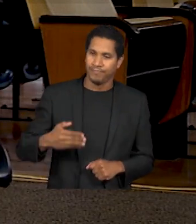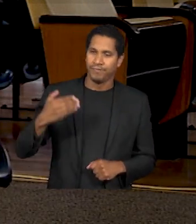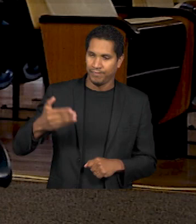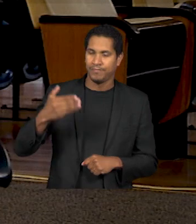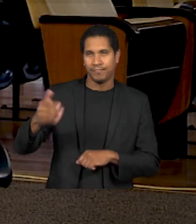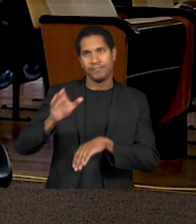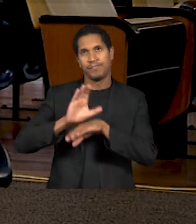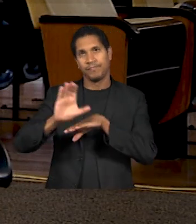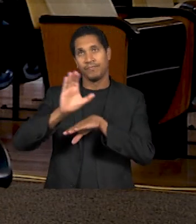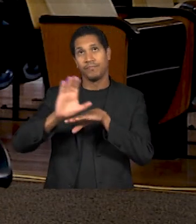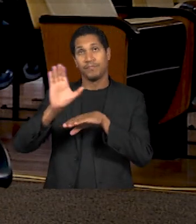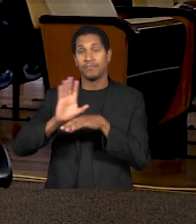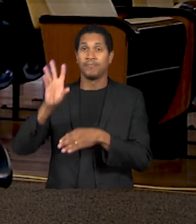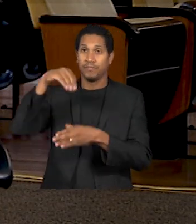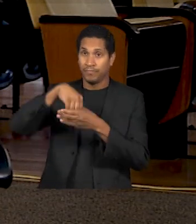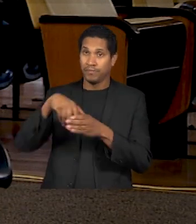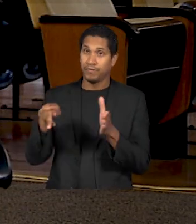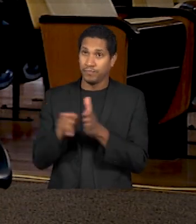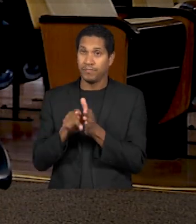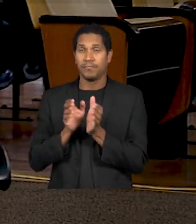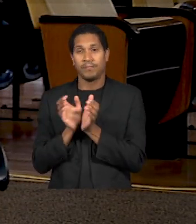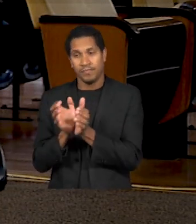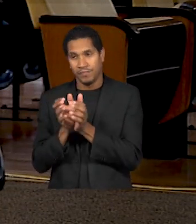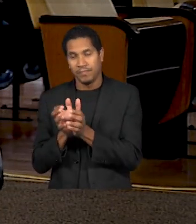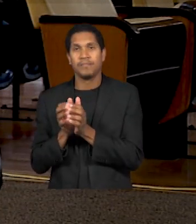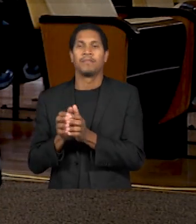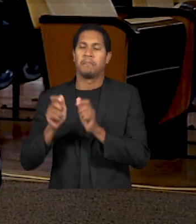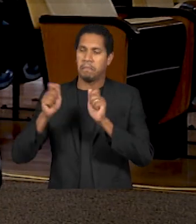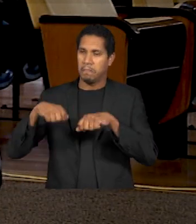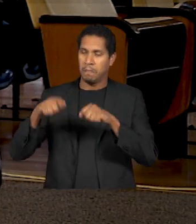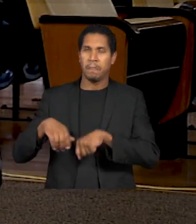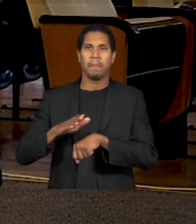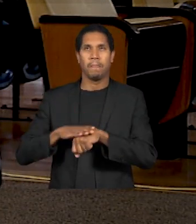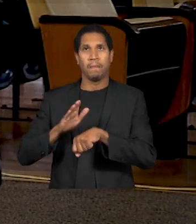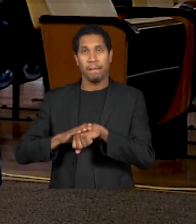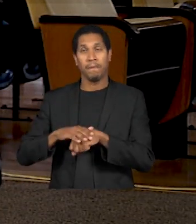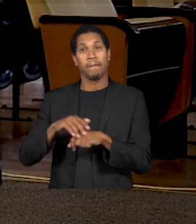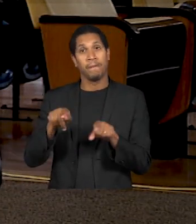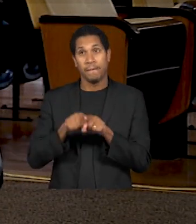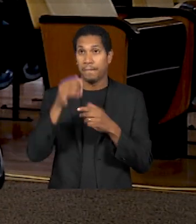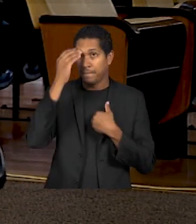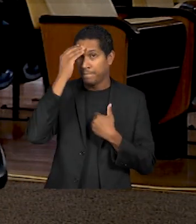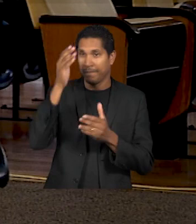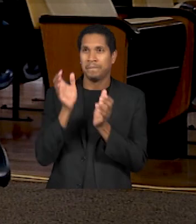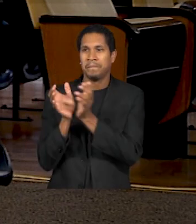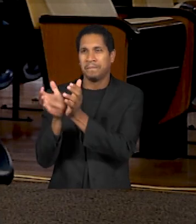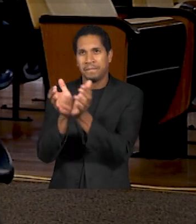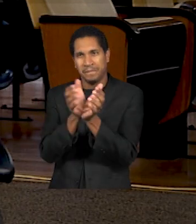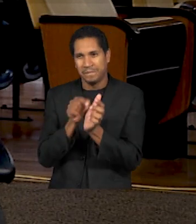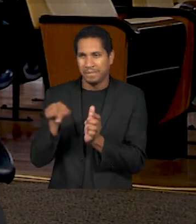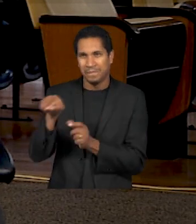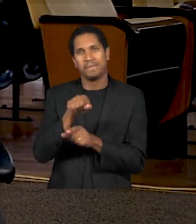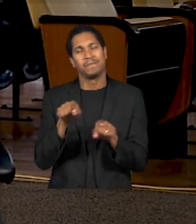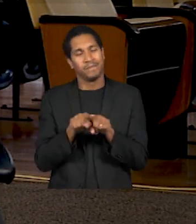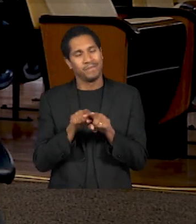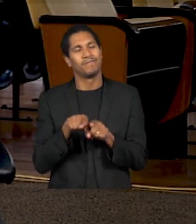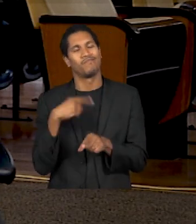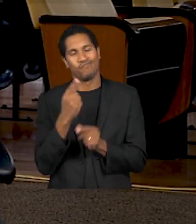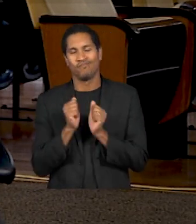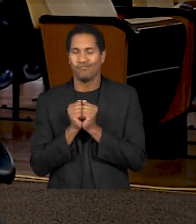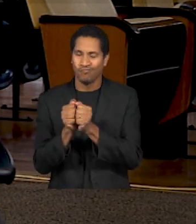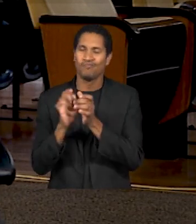né? Internamente nós temos uma equipe muito capacitada para lidar, aliás, obrigada por toda a equipe, né? Que ninguém faz nada